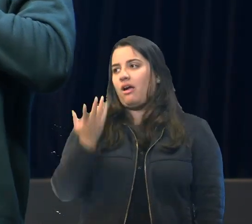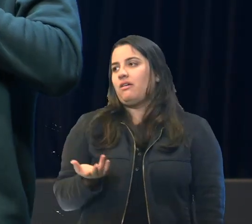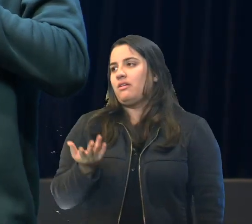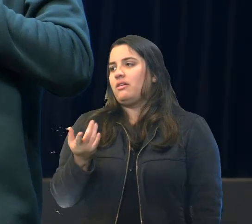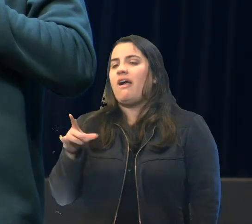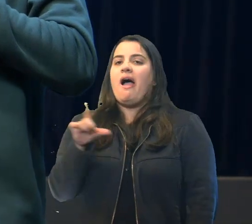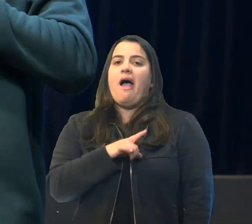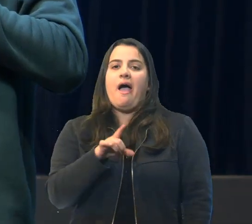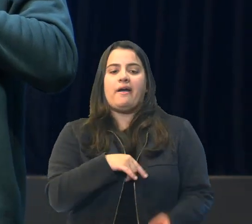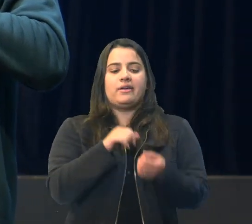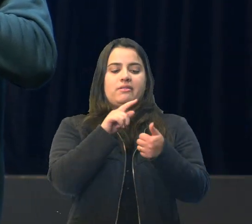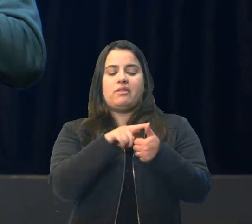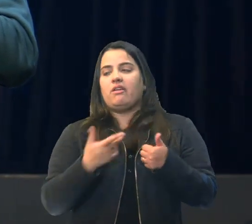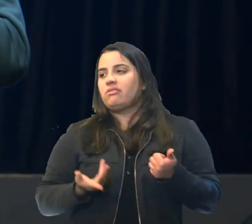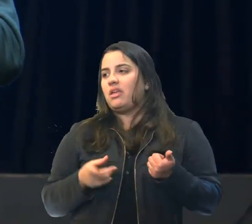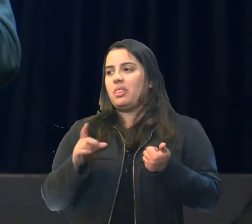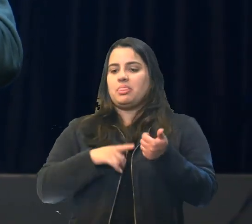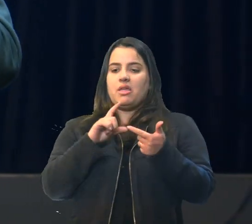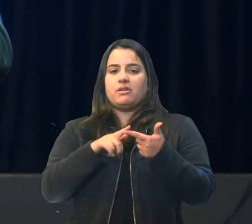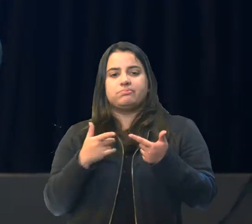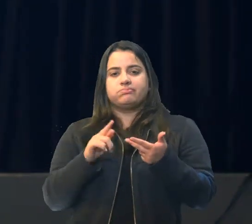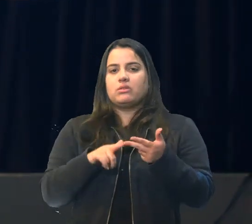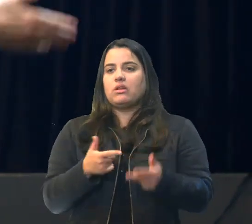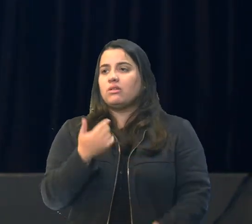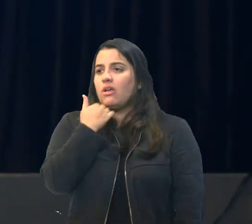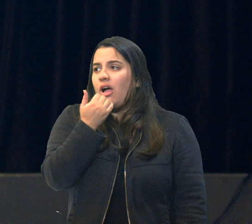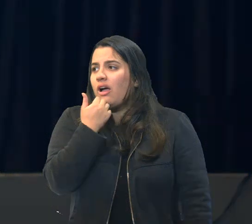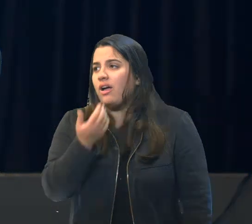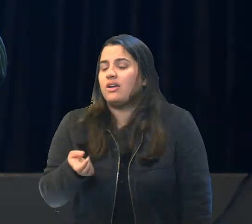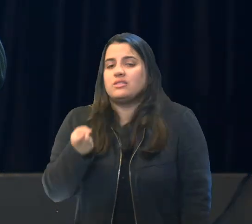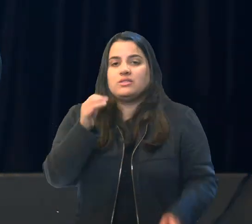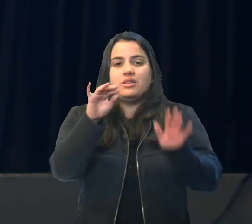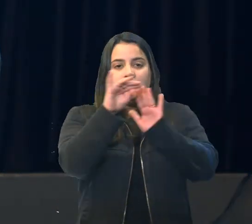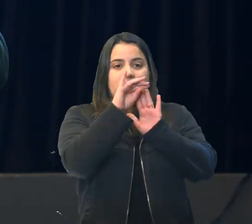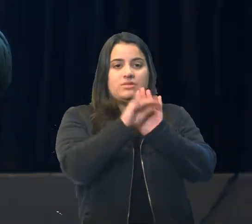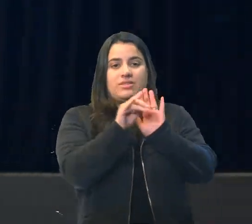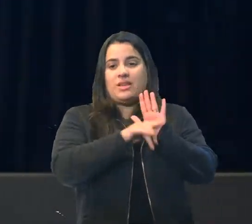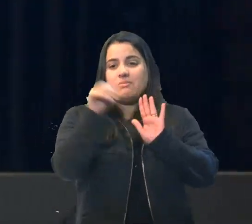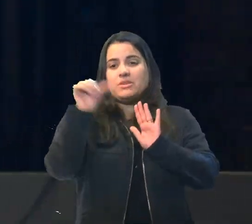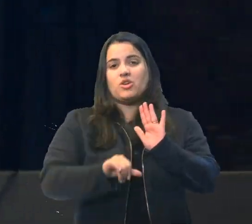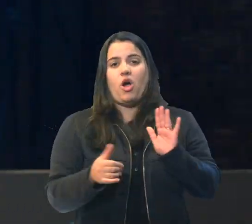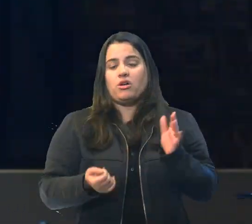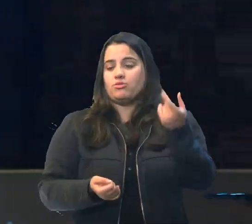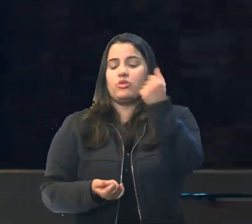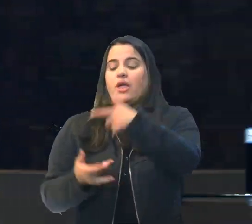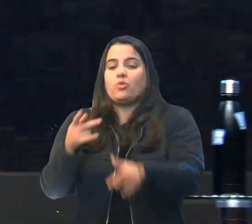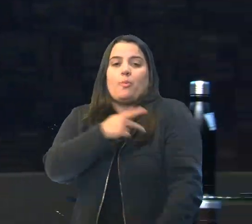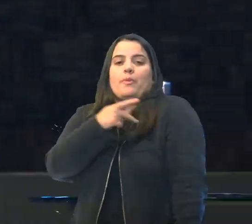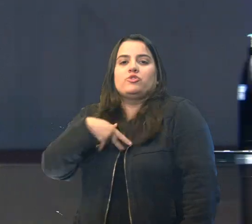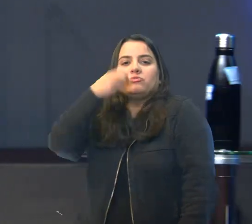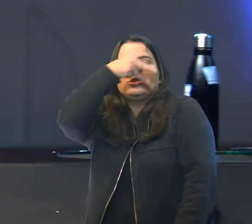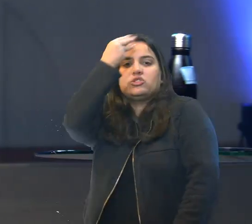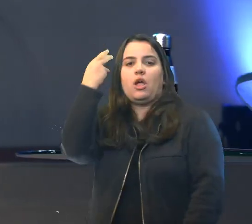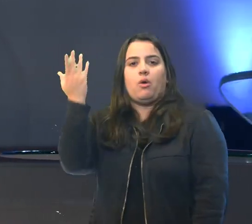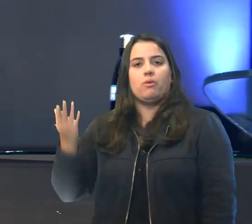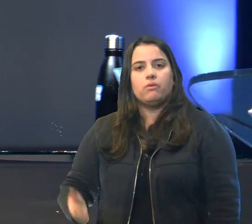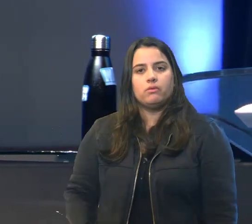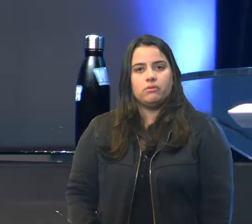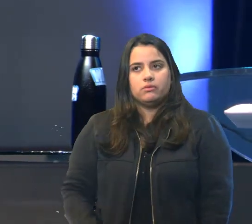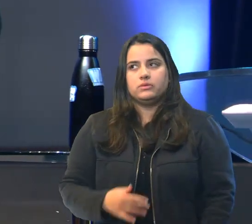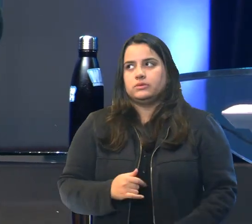Ele tem não sei o quê. Se a agenda dele é pior do que do pastor Michel, meu Deus do céu.